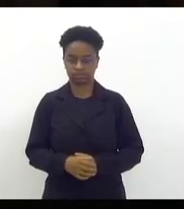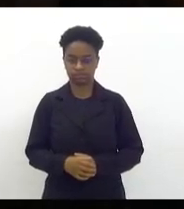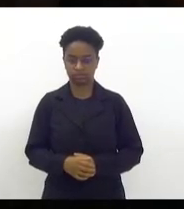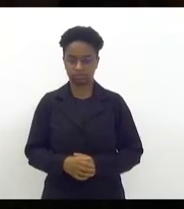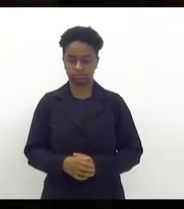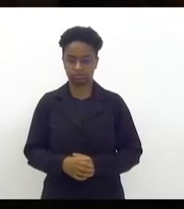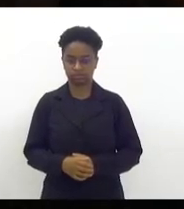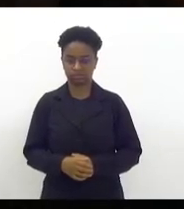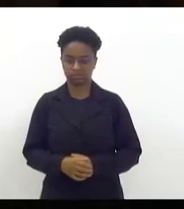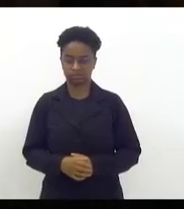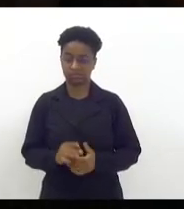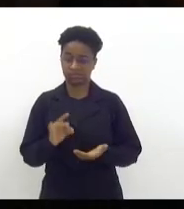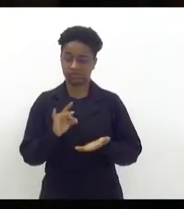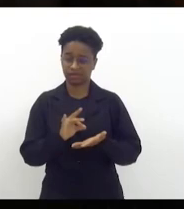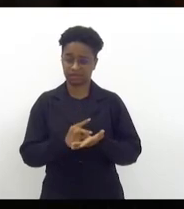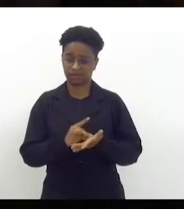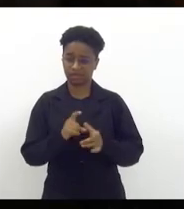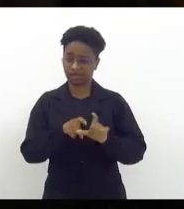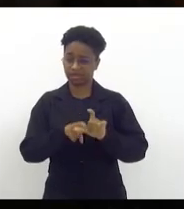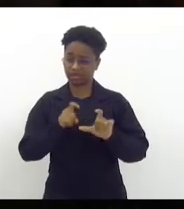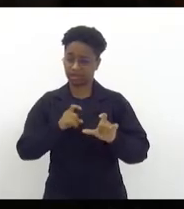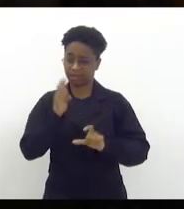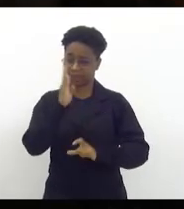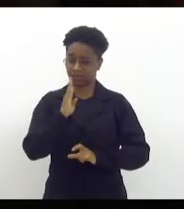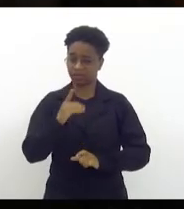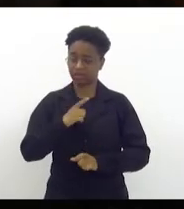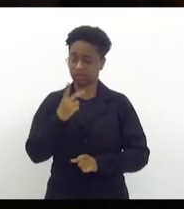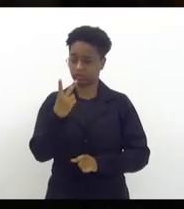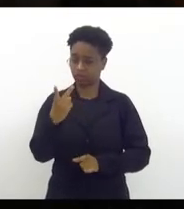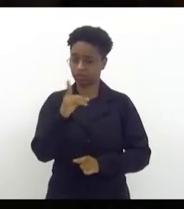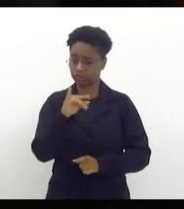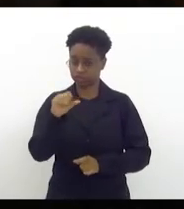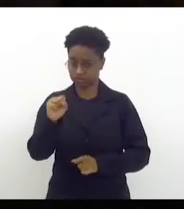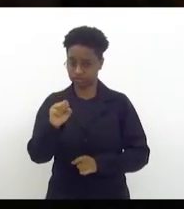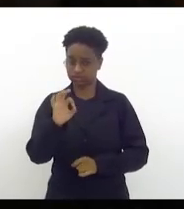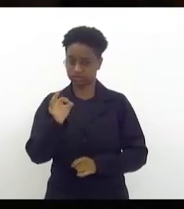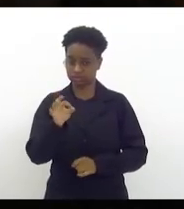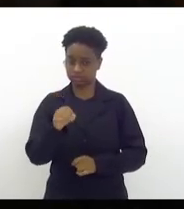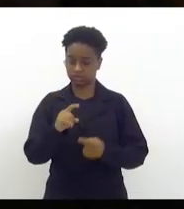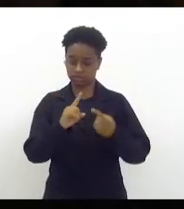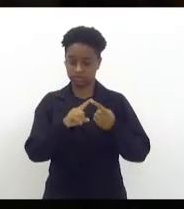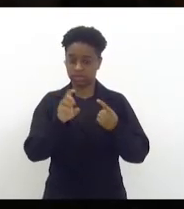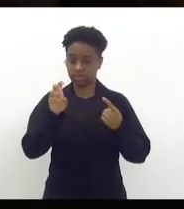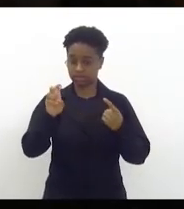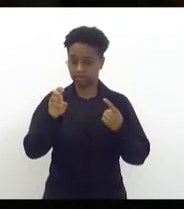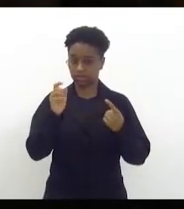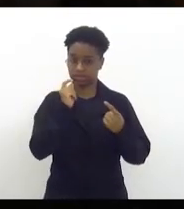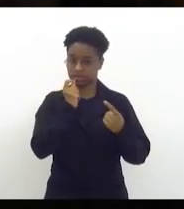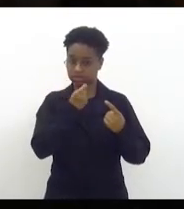a independência do Brasil, a rigor, tem duas datas. 5 de setembro,